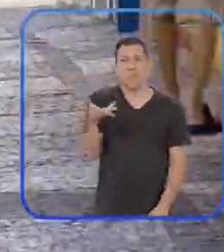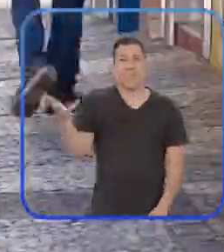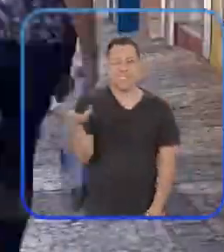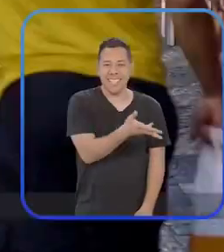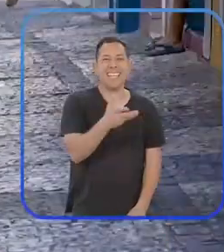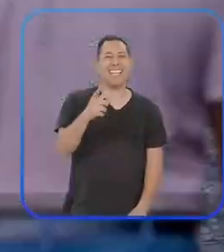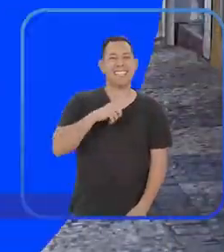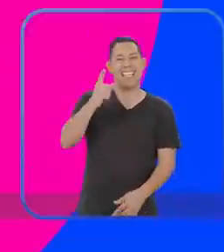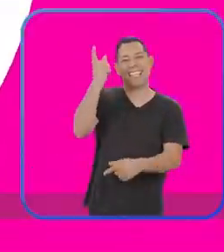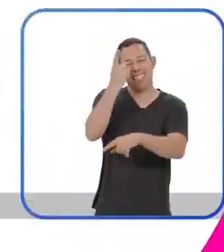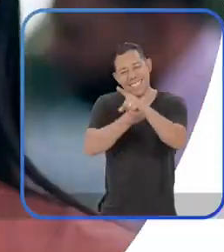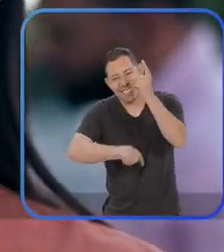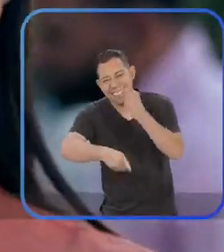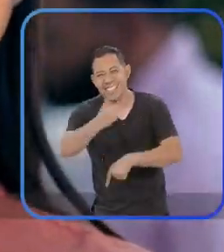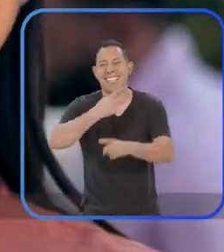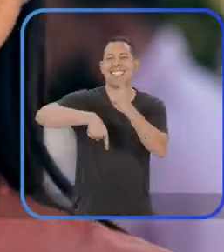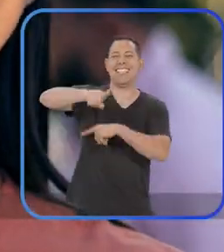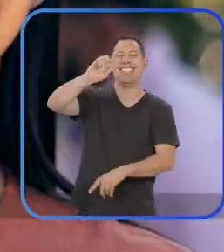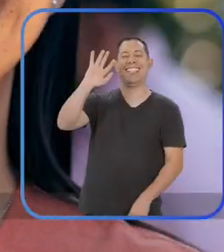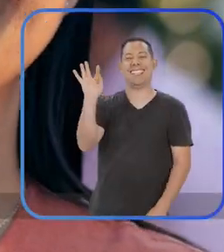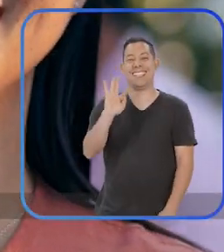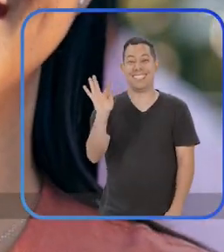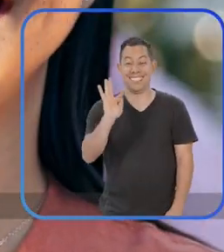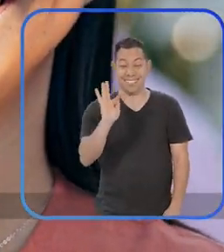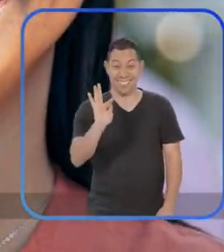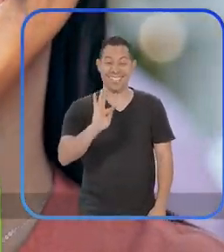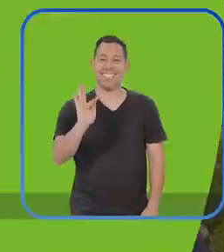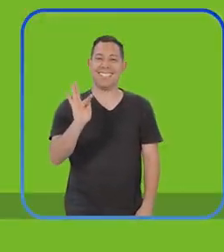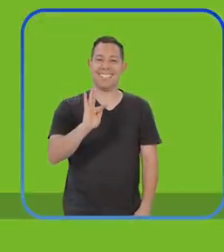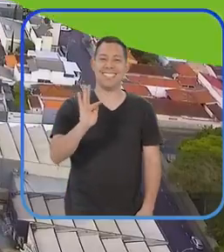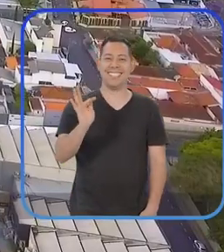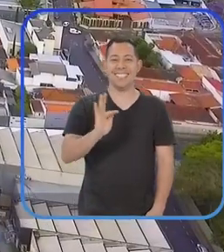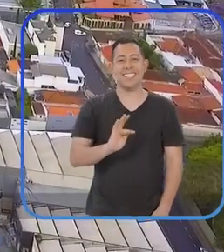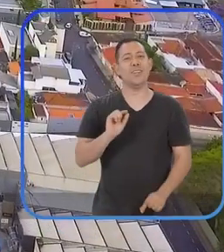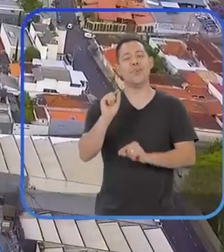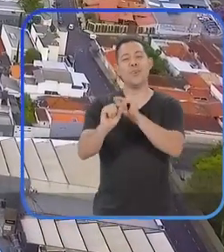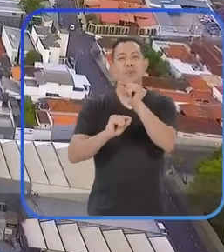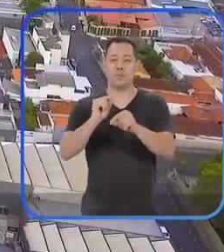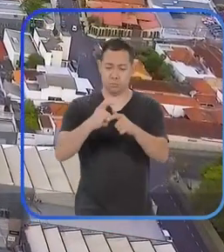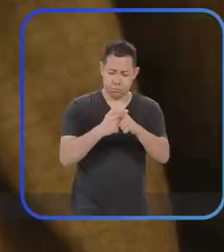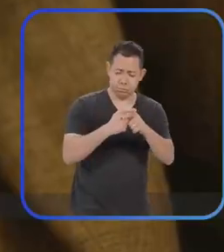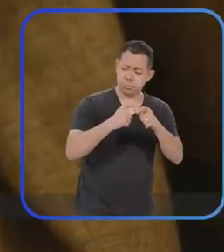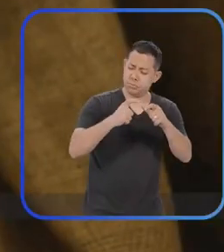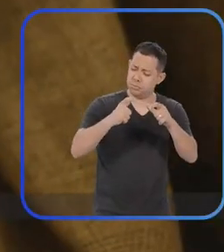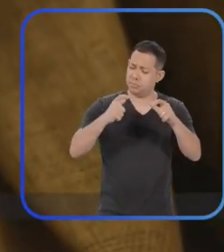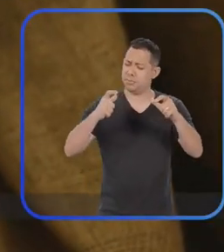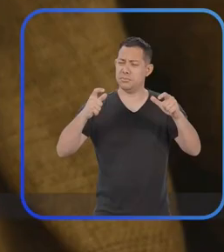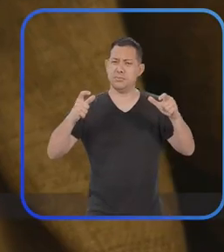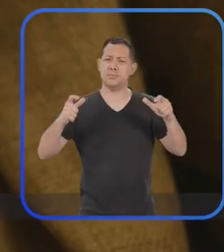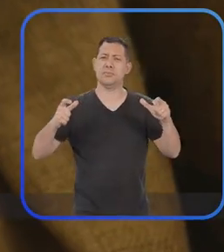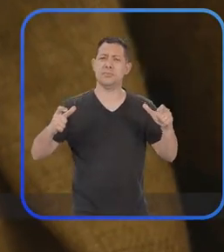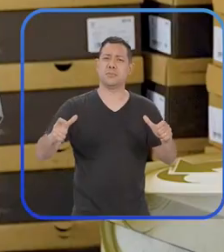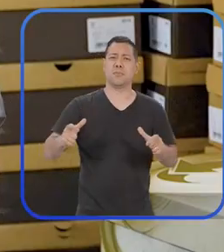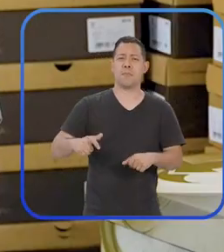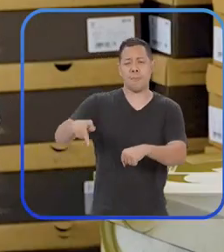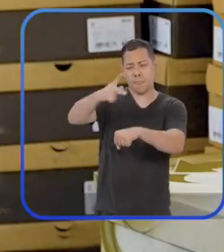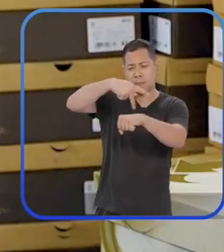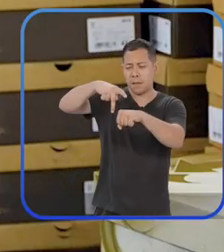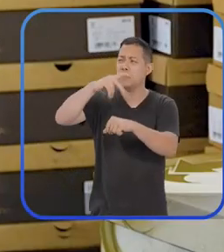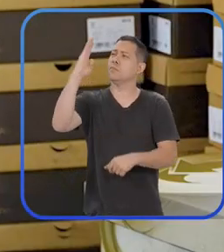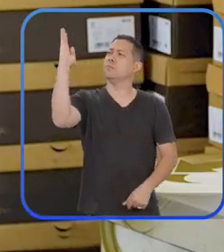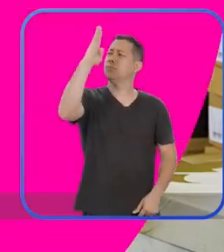ligeira ainda. Essa é a nossa Franca, de tão grande construiu seus próprios trilhos